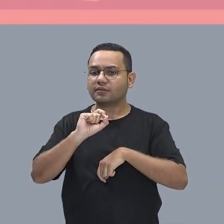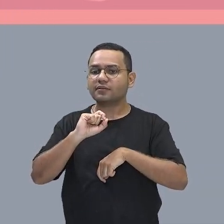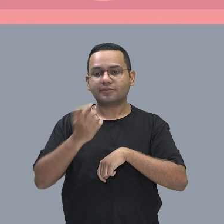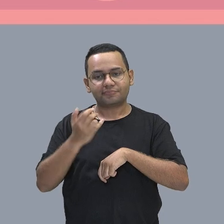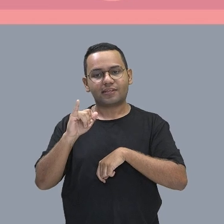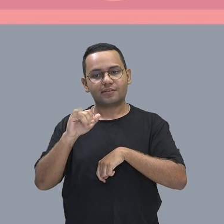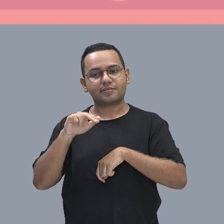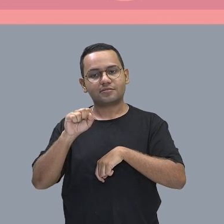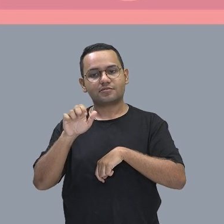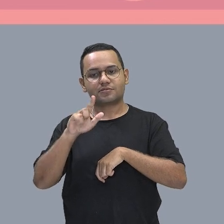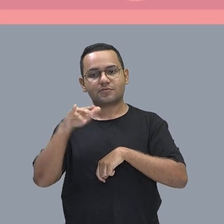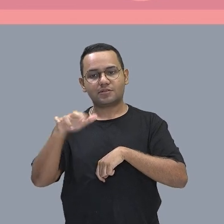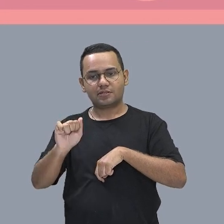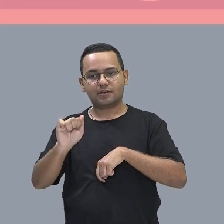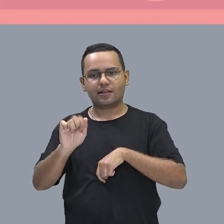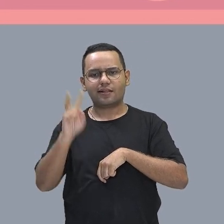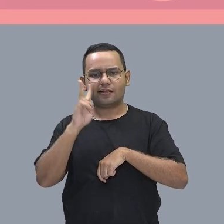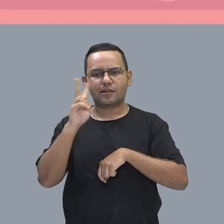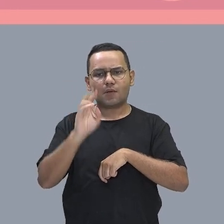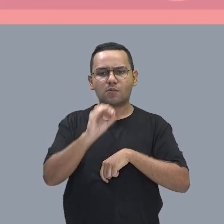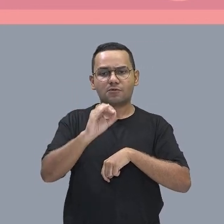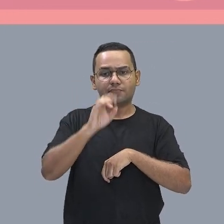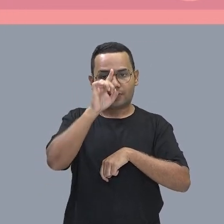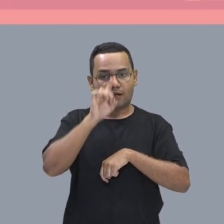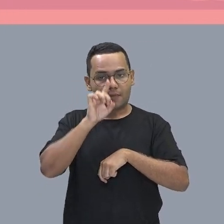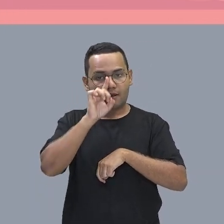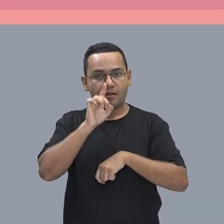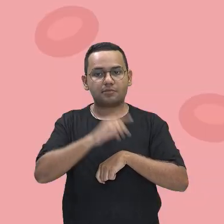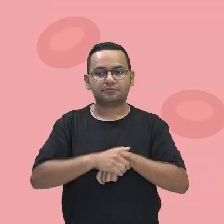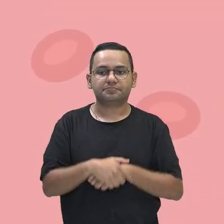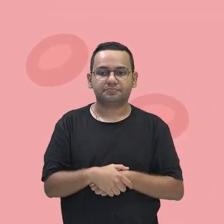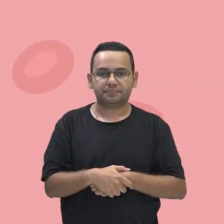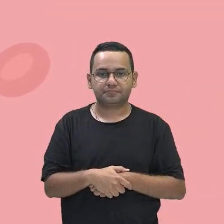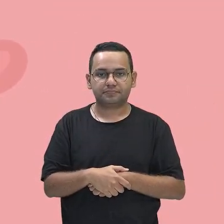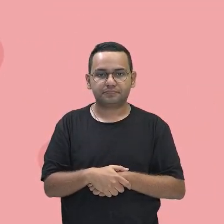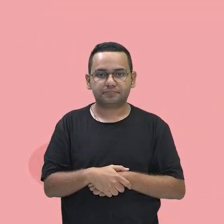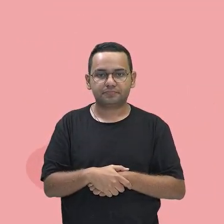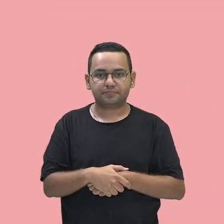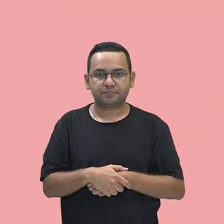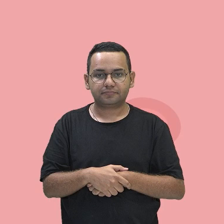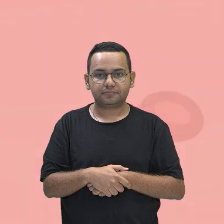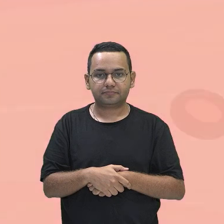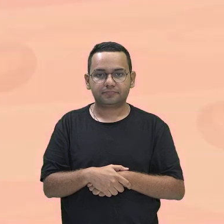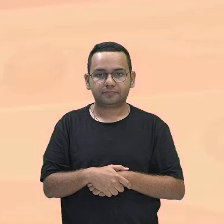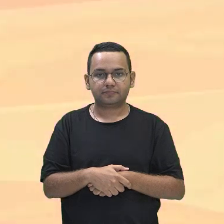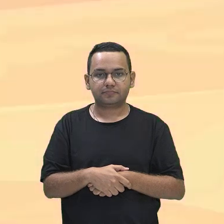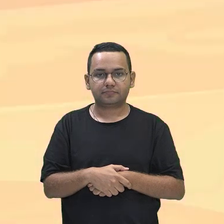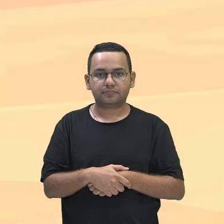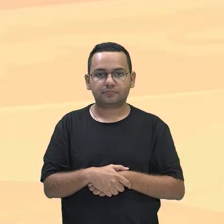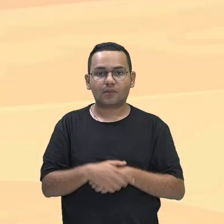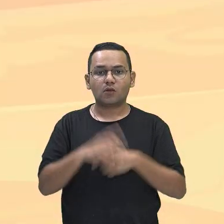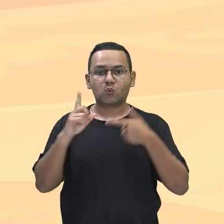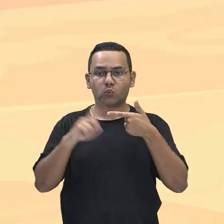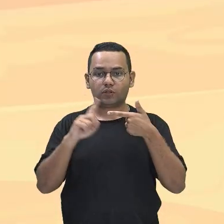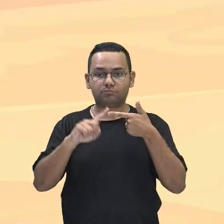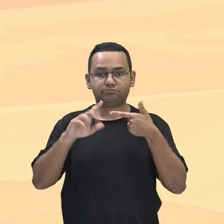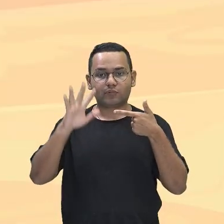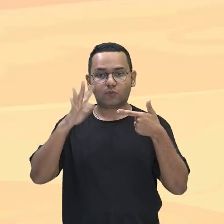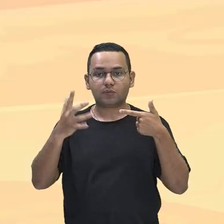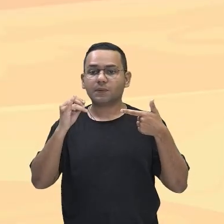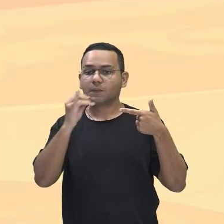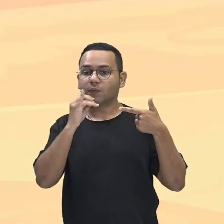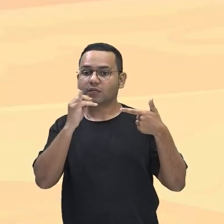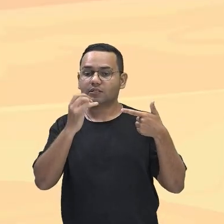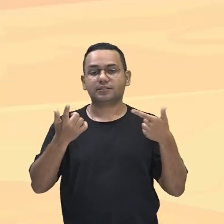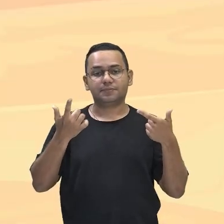a insulina, esse hormônio que foi liberado lá pelo pâncreas. Nessa segunda situação, nós temos um garoto aí que foi brincar, por